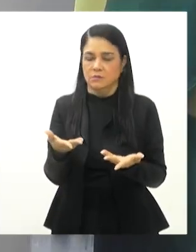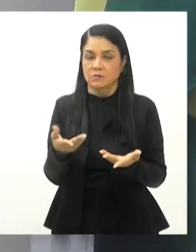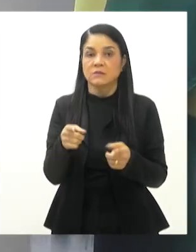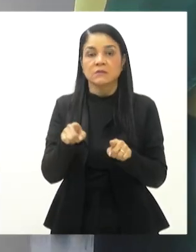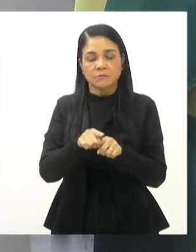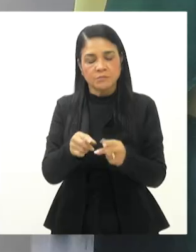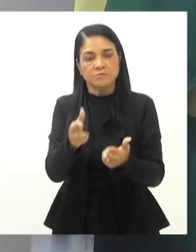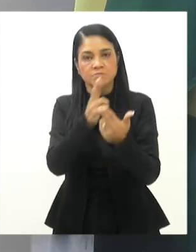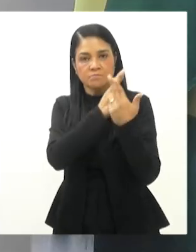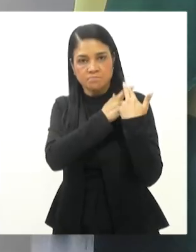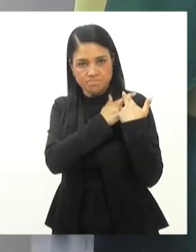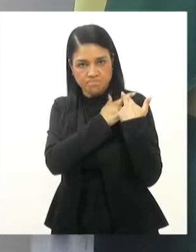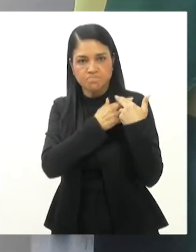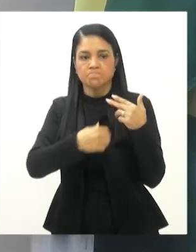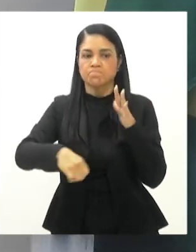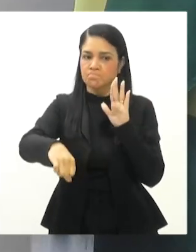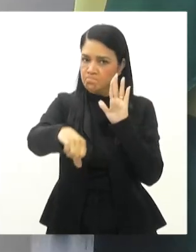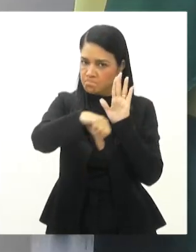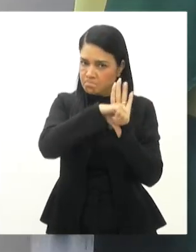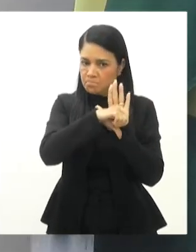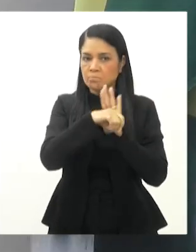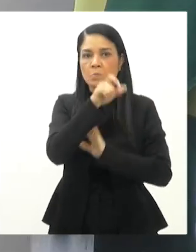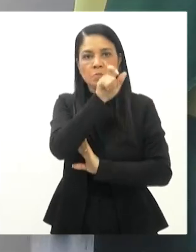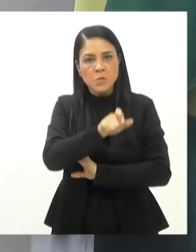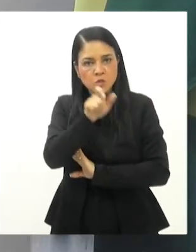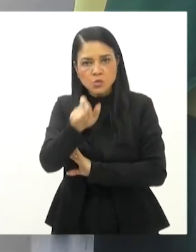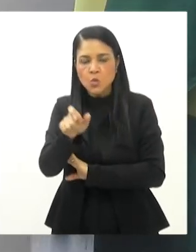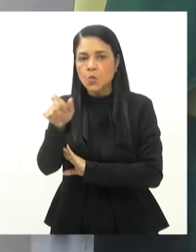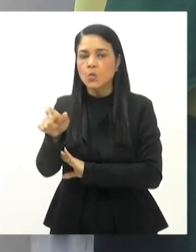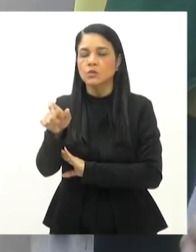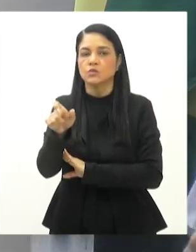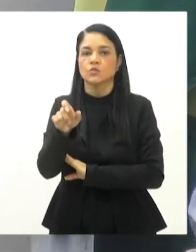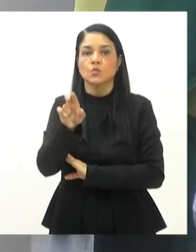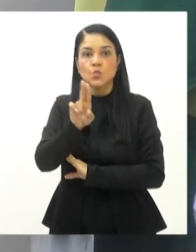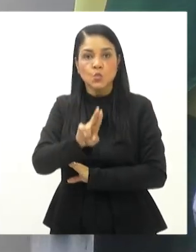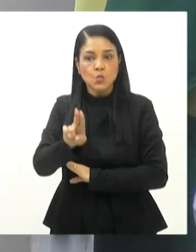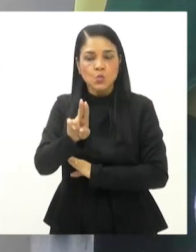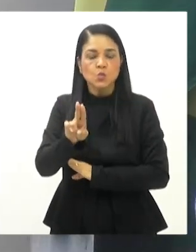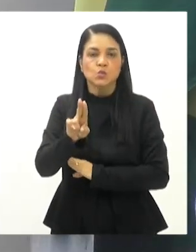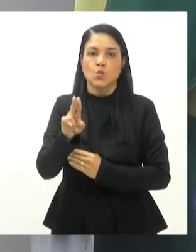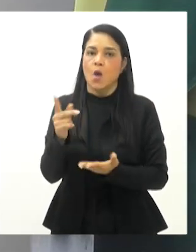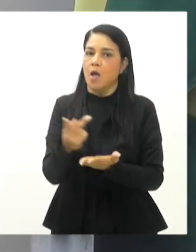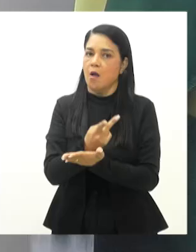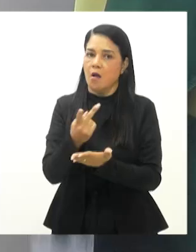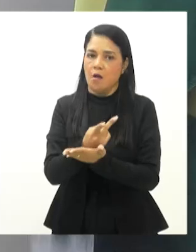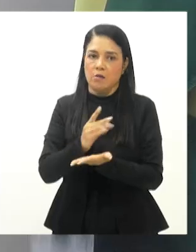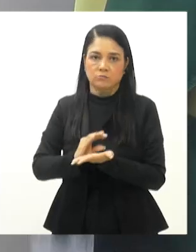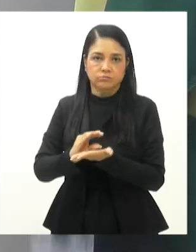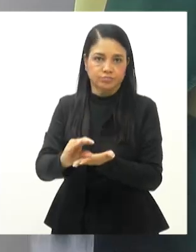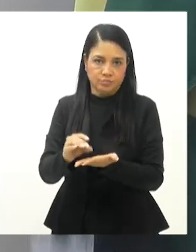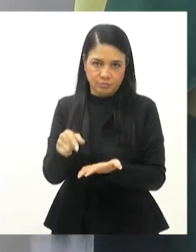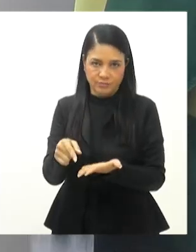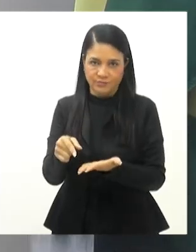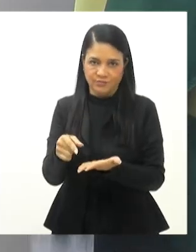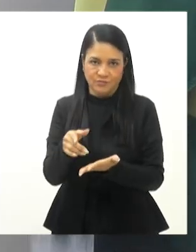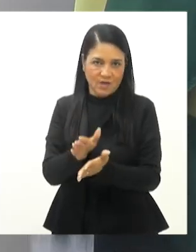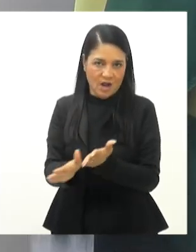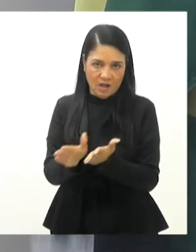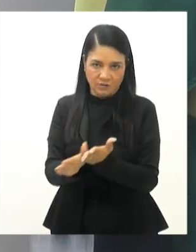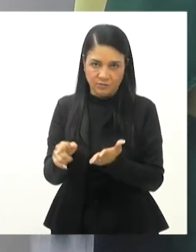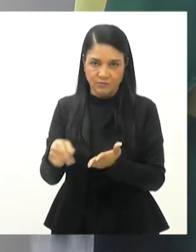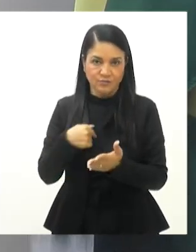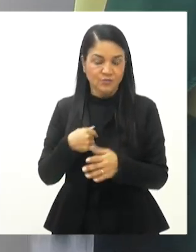responsabilizar criminalmente essas pessoas que fazem o mau uso desse recurso, porque não é aceitável que no momento